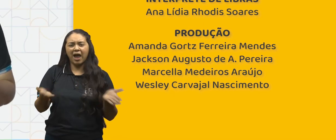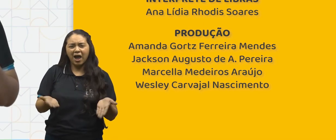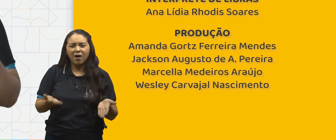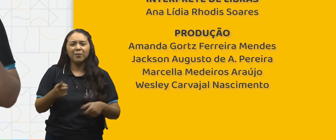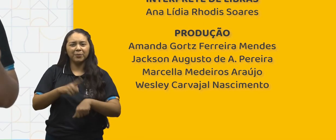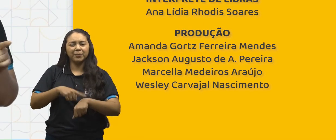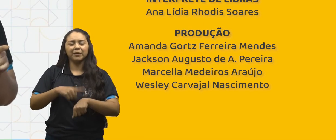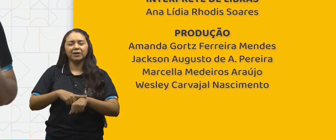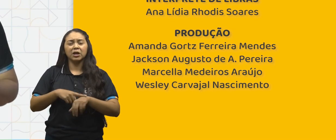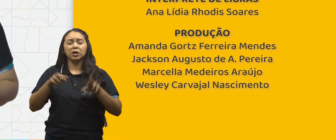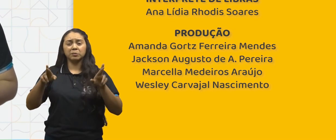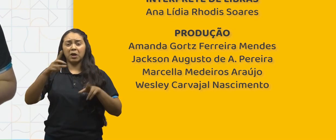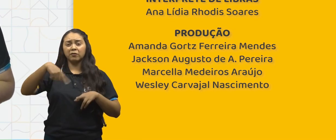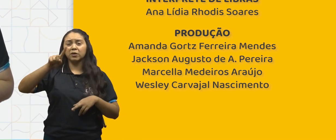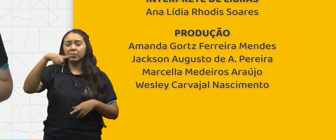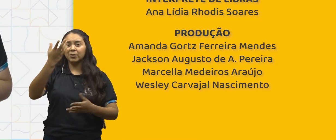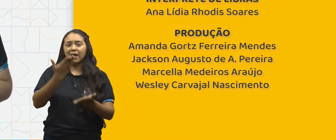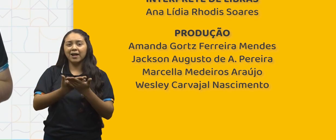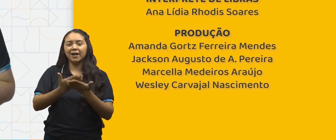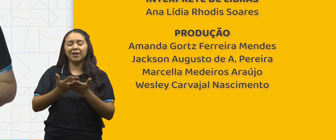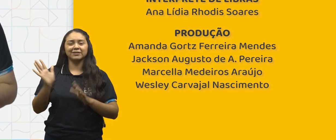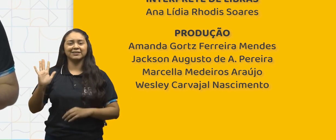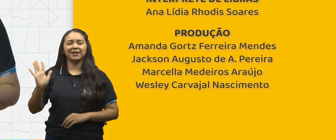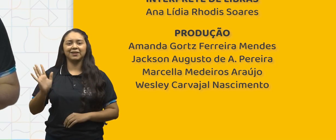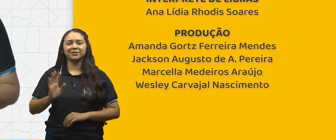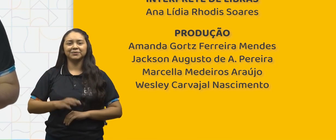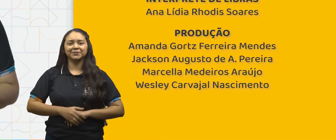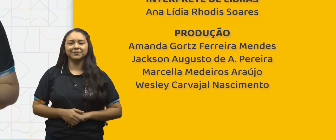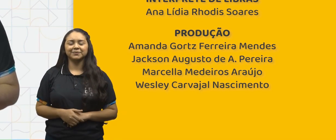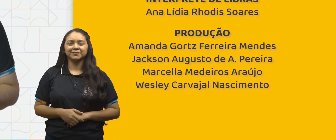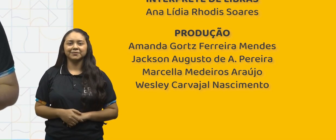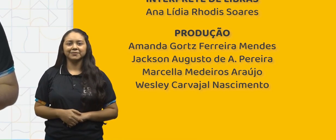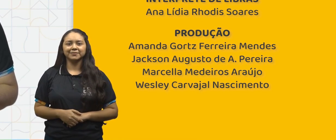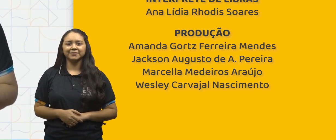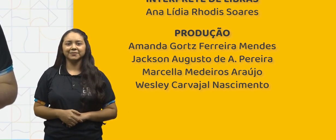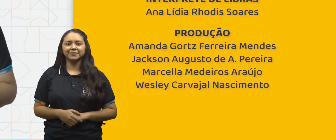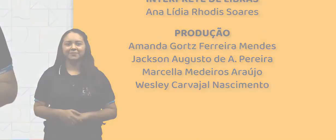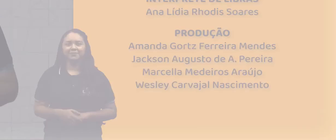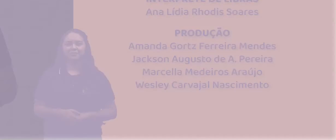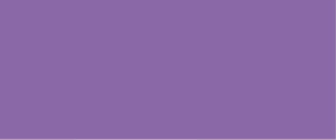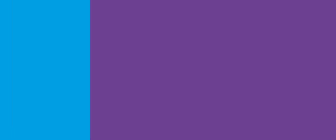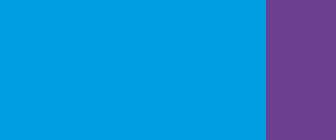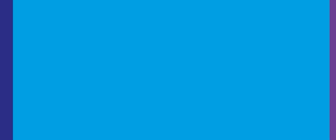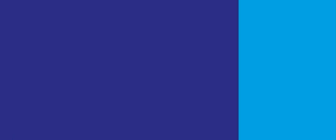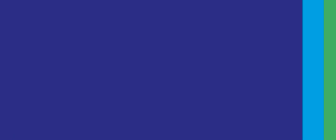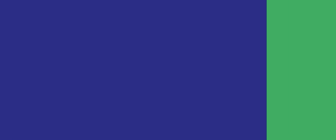até aqui. Aguardo você na nossa próxima aula. Tchau, tchau e até mais!